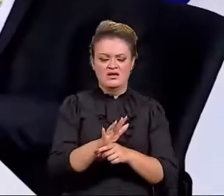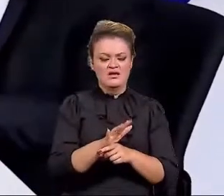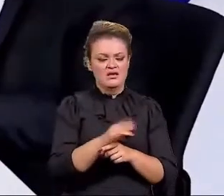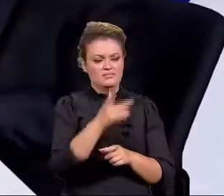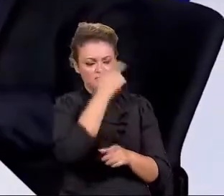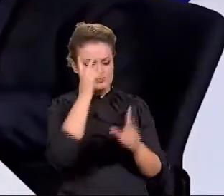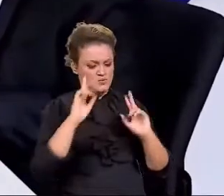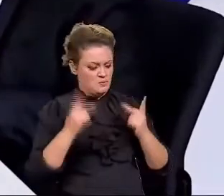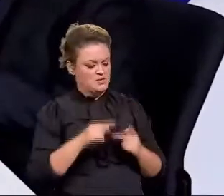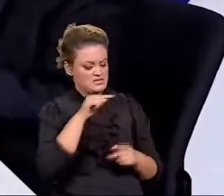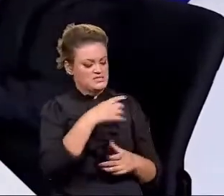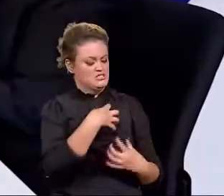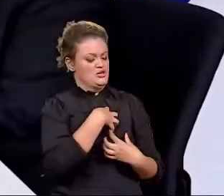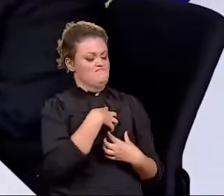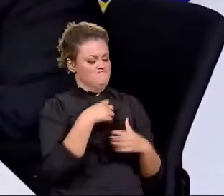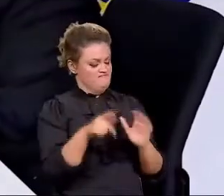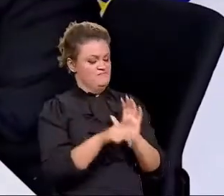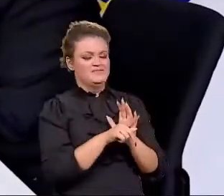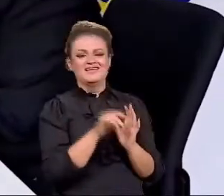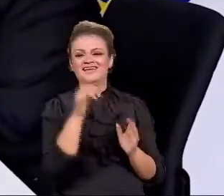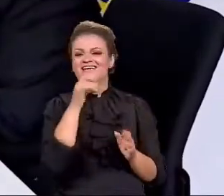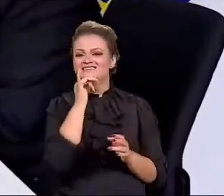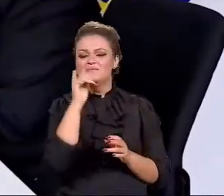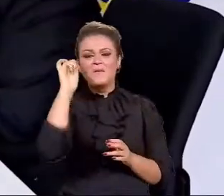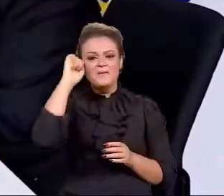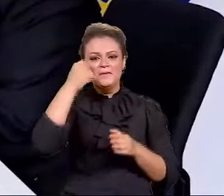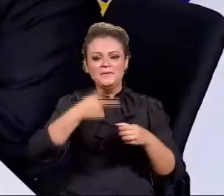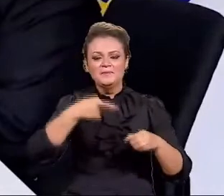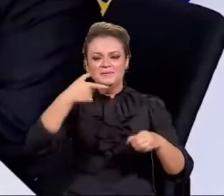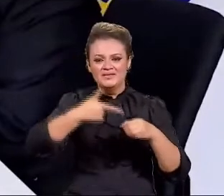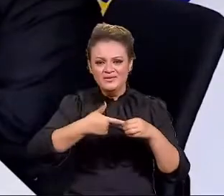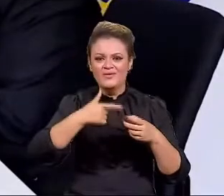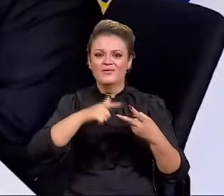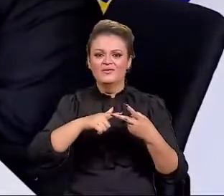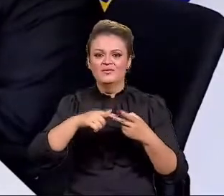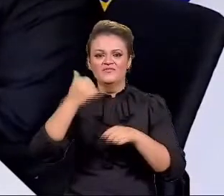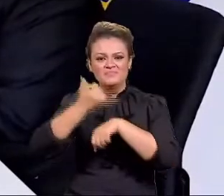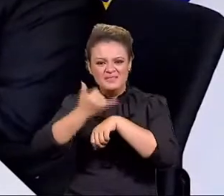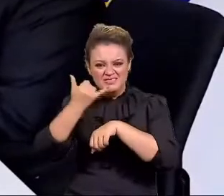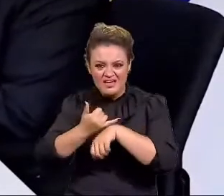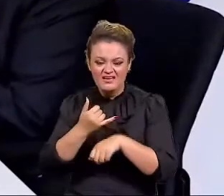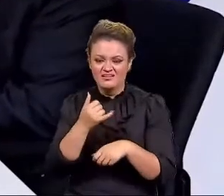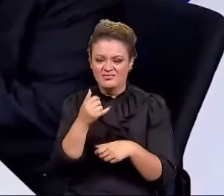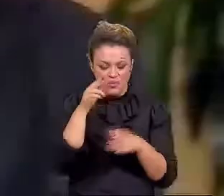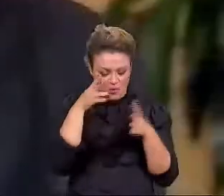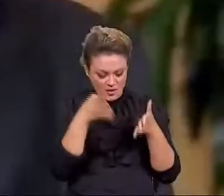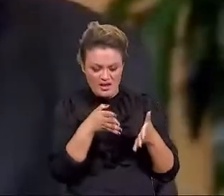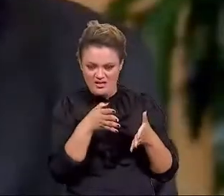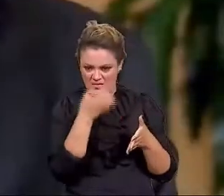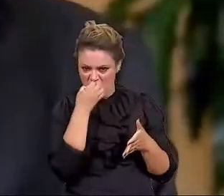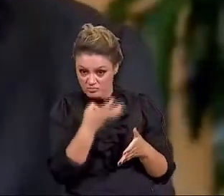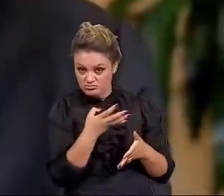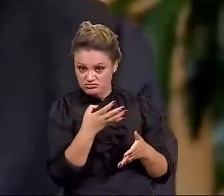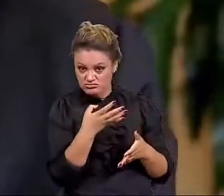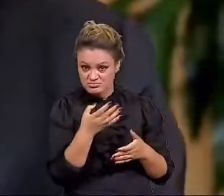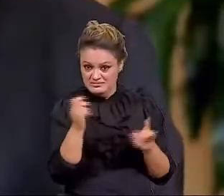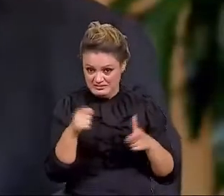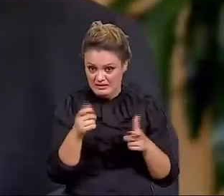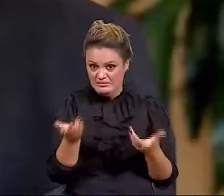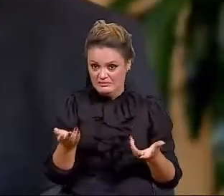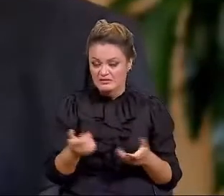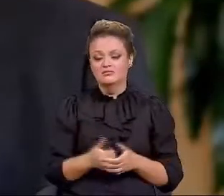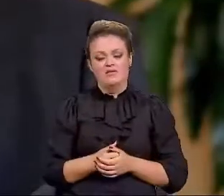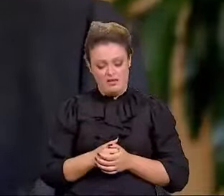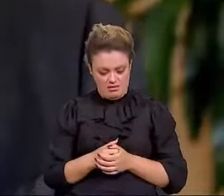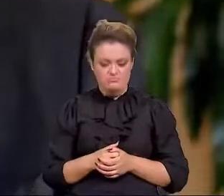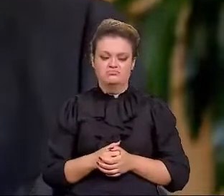como se fosse um minério, como se fosse algo assim, é uma reserva de algo muito especial? Pode. Pode e devemos